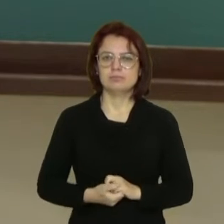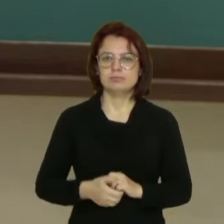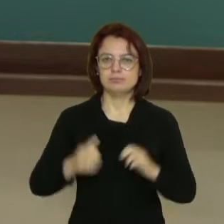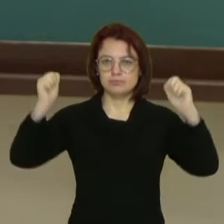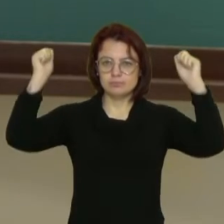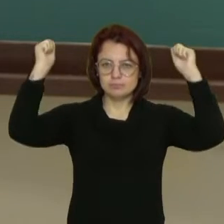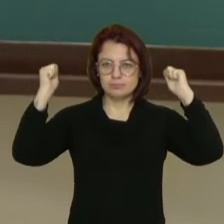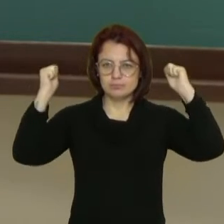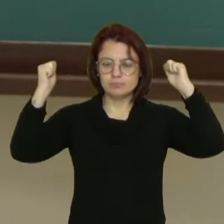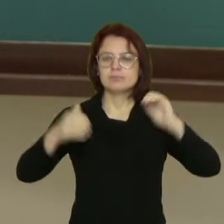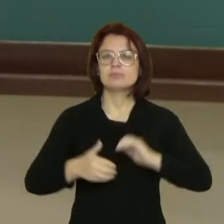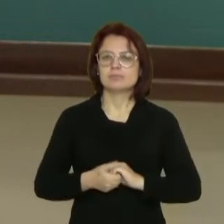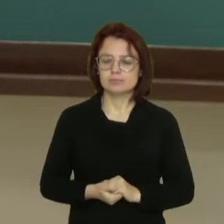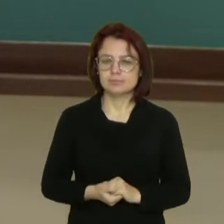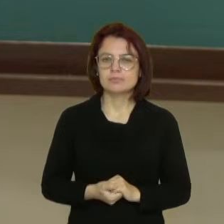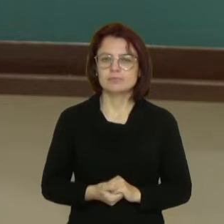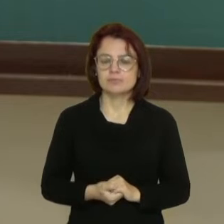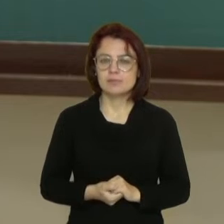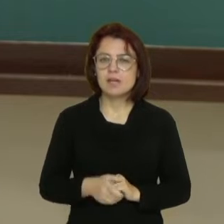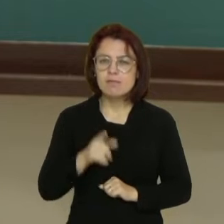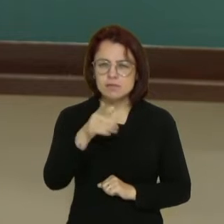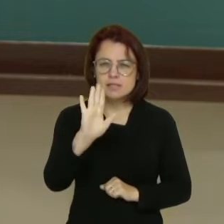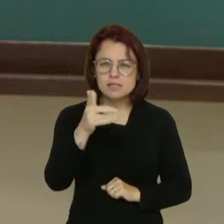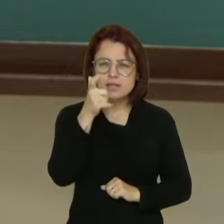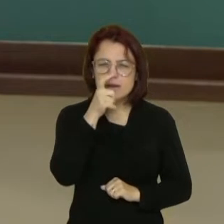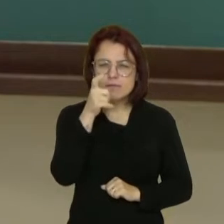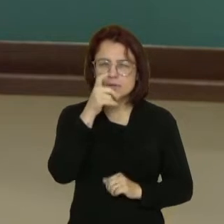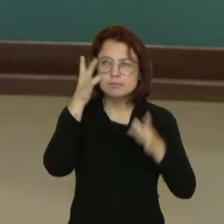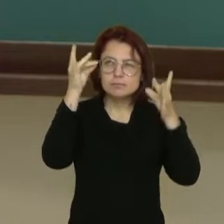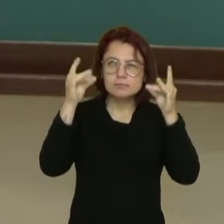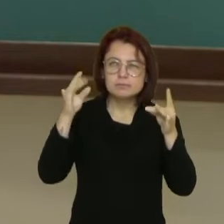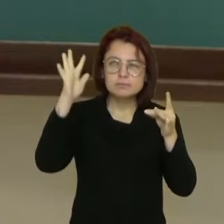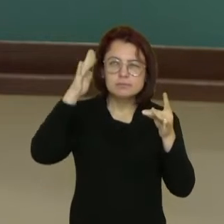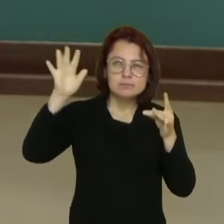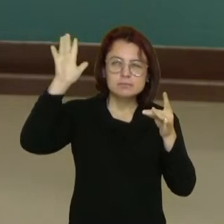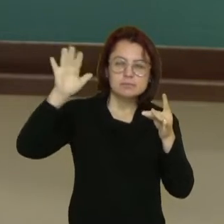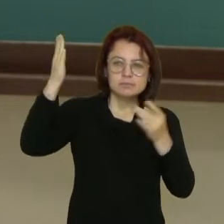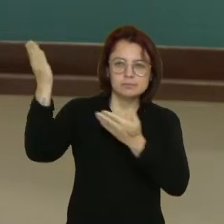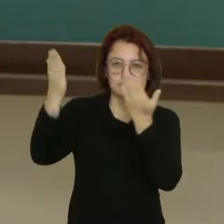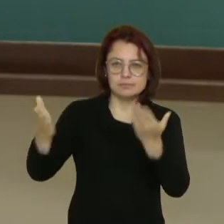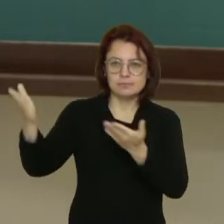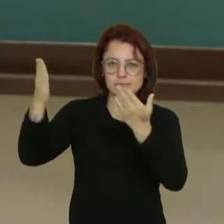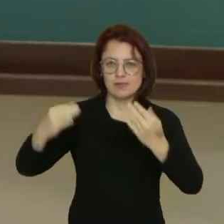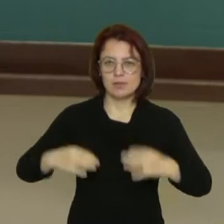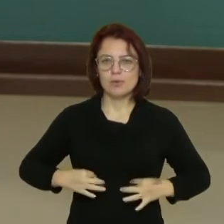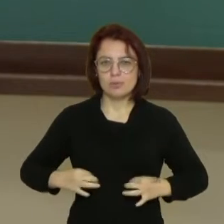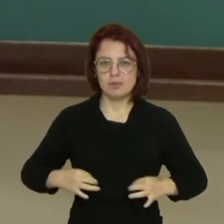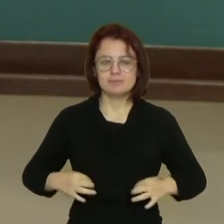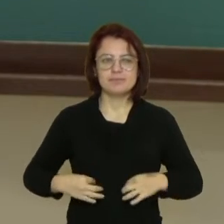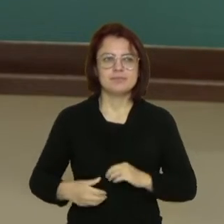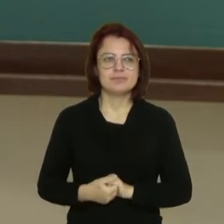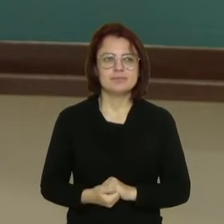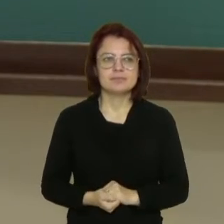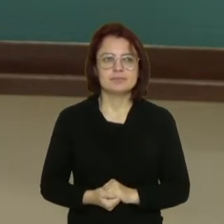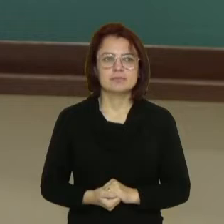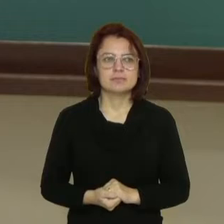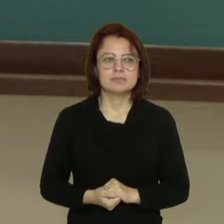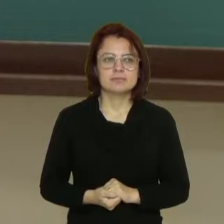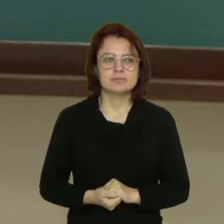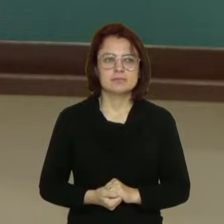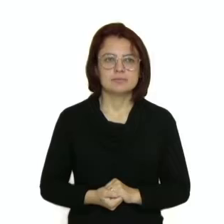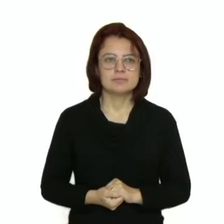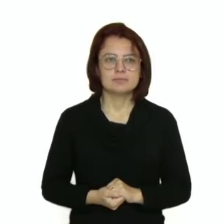chapéu de palha, você já monta mentalmente esse figurino. E também, olha a